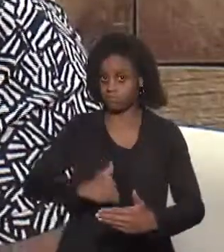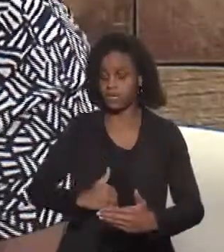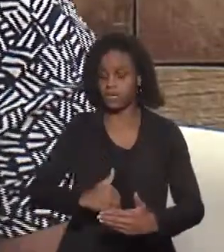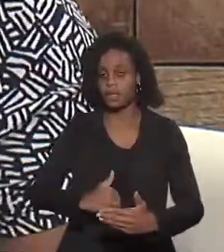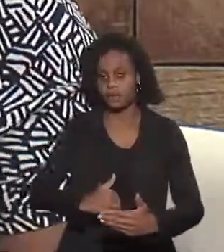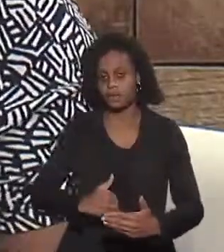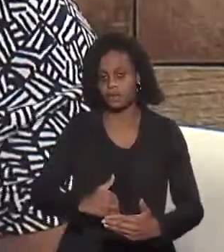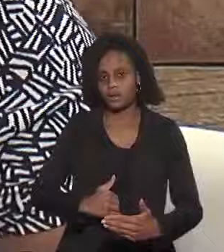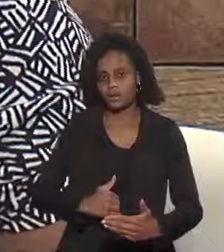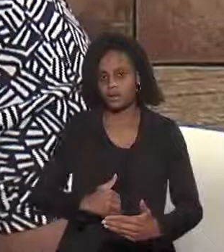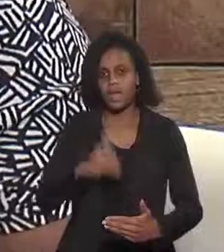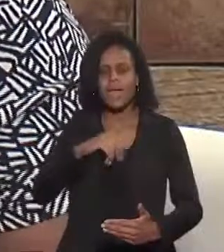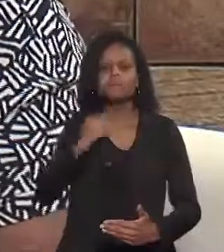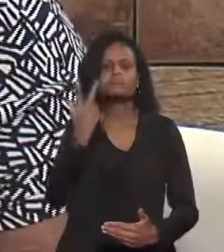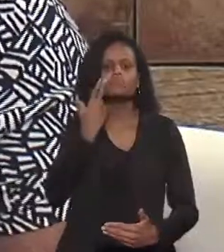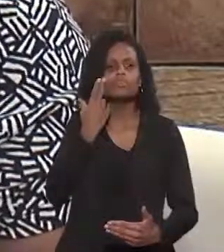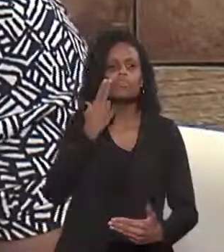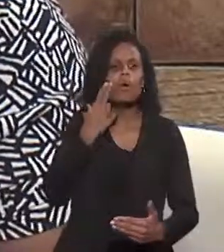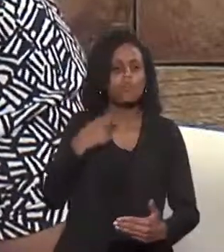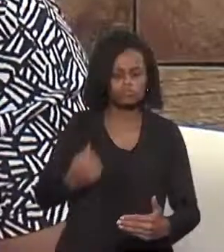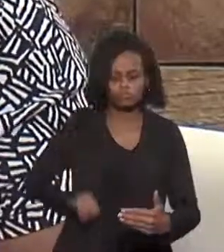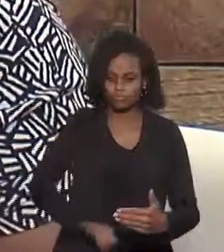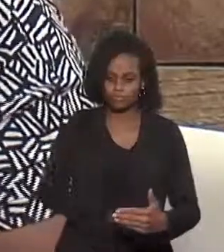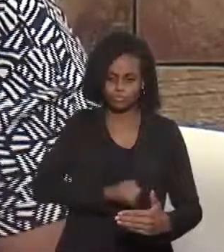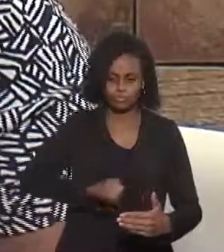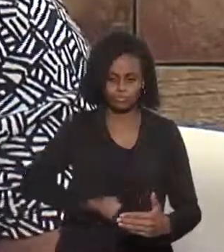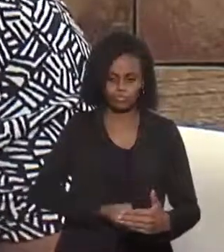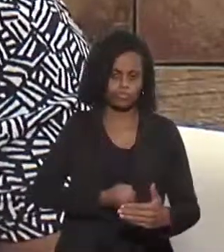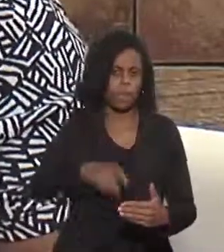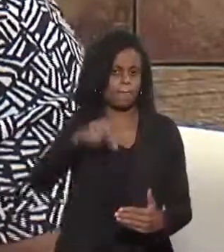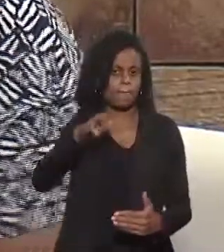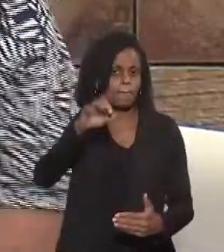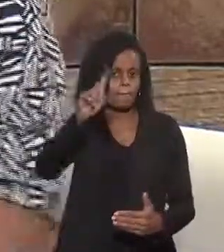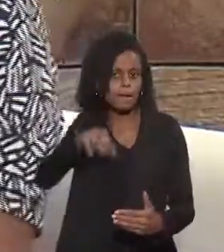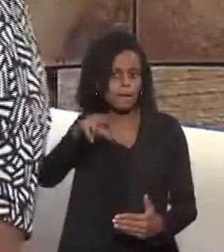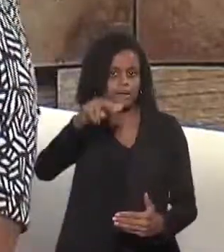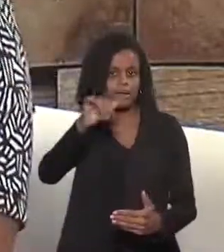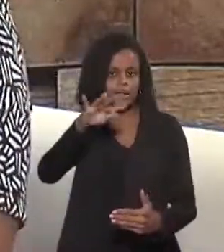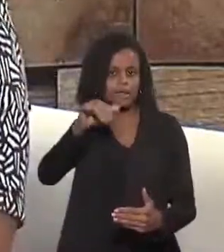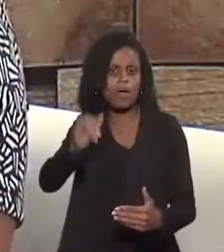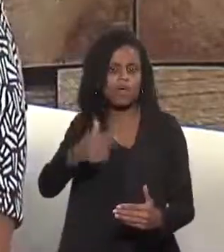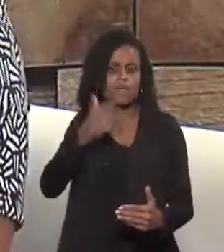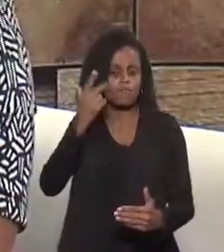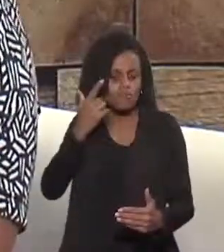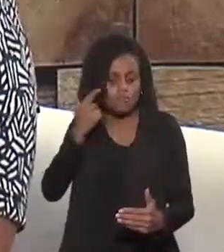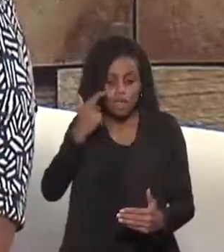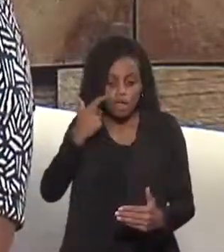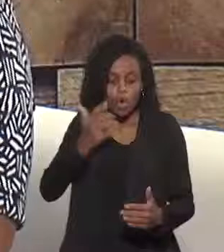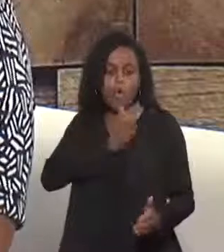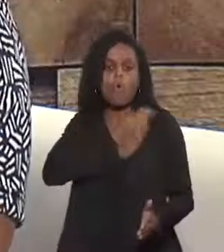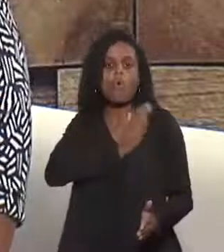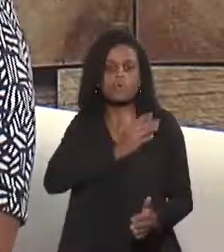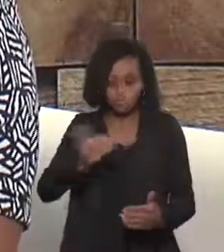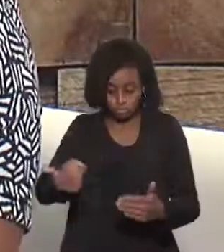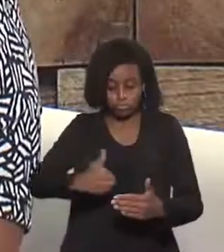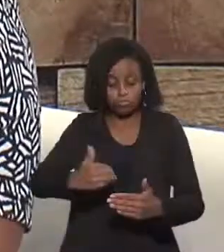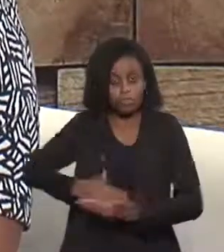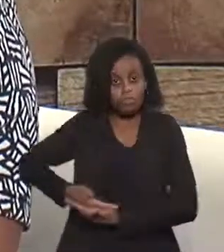feto, é natural que se faça durante o pré-natal um exame de ecocardiograma para saber se